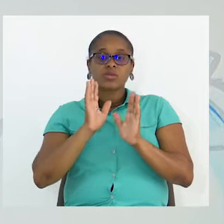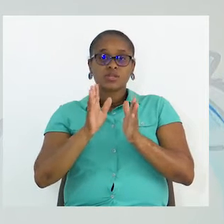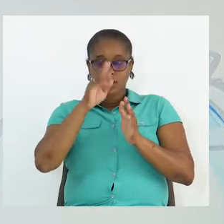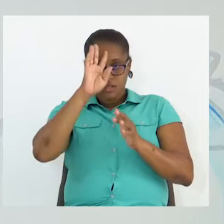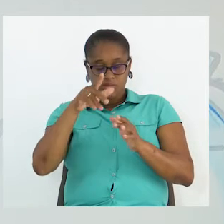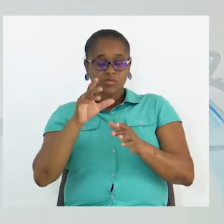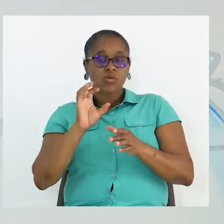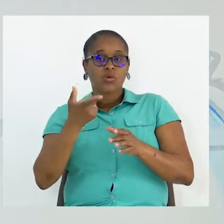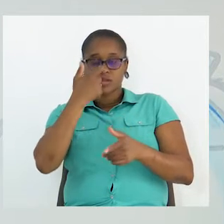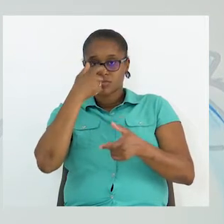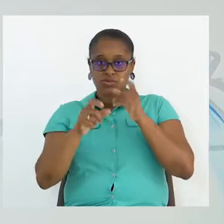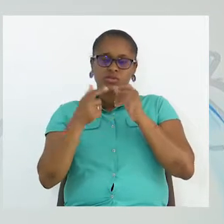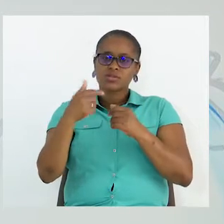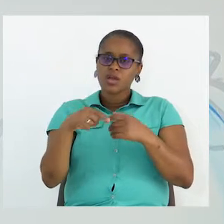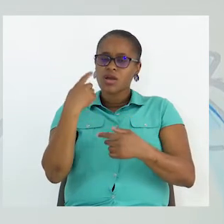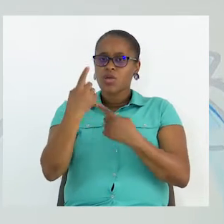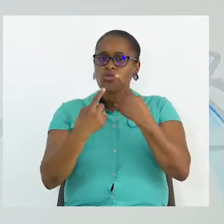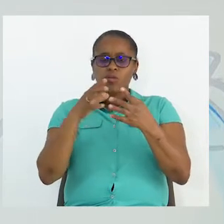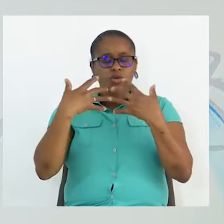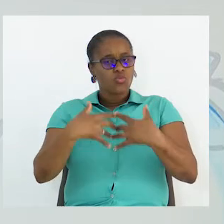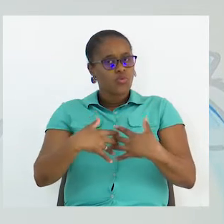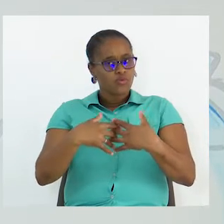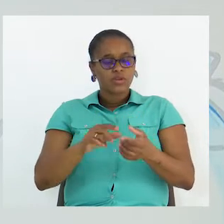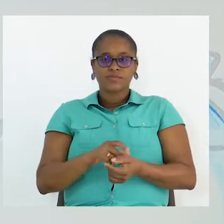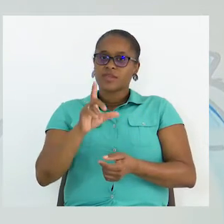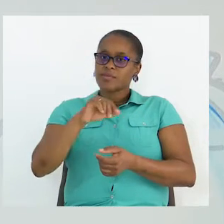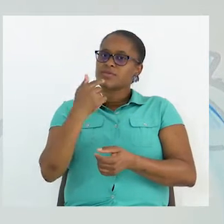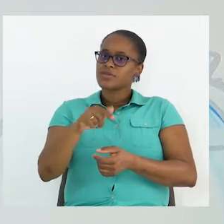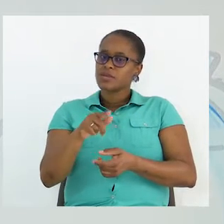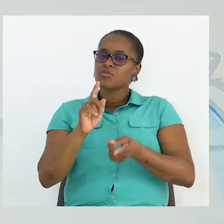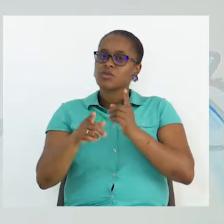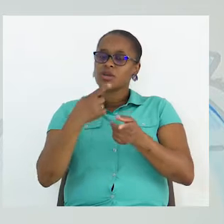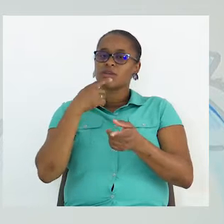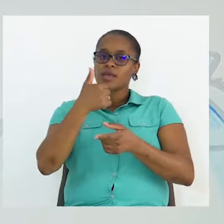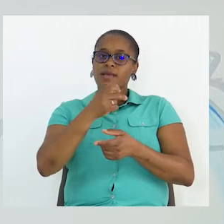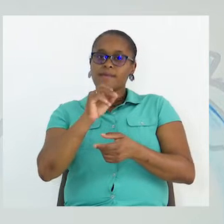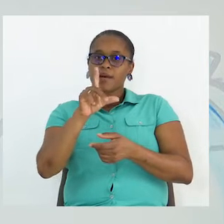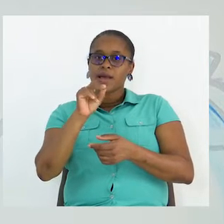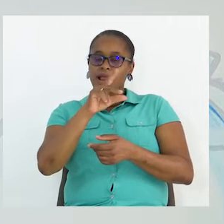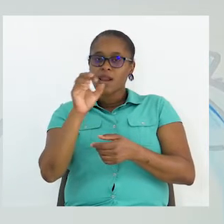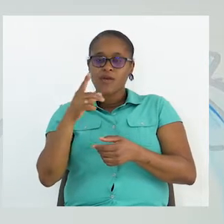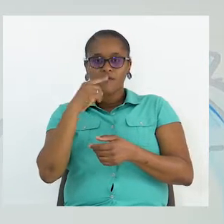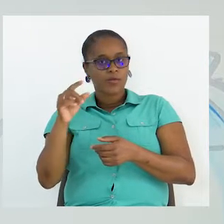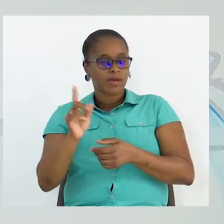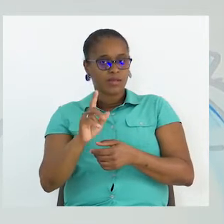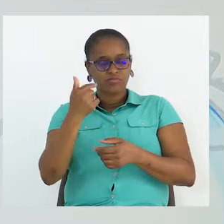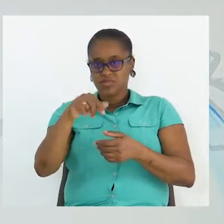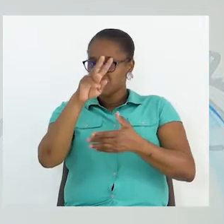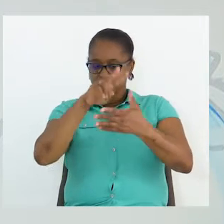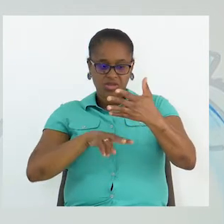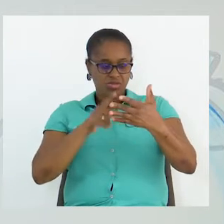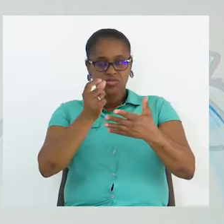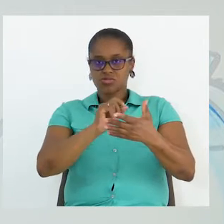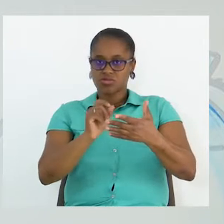personagem está com alguma dúvida. E temos aquilo que chamamos de balão não verbal, que não tem texto, tem